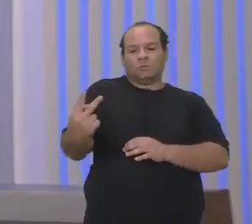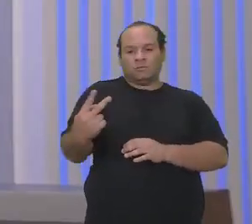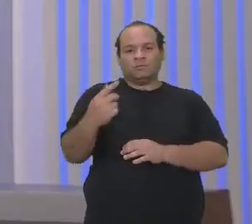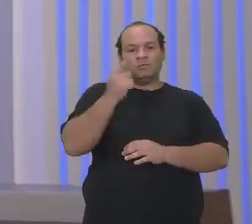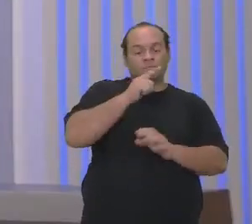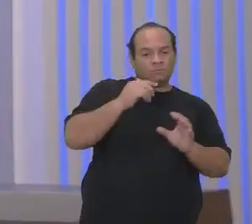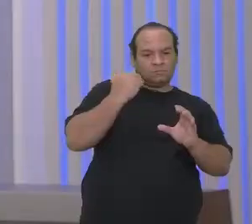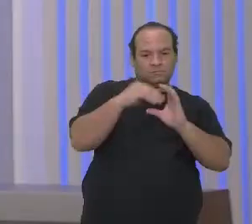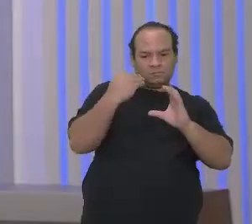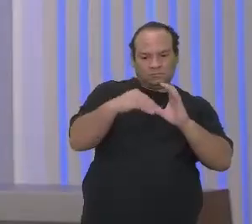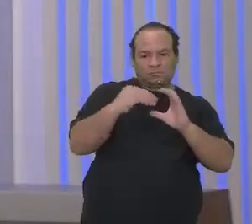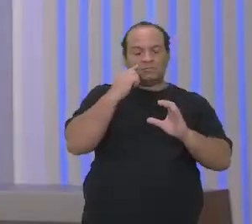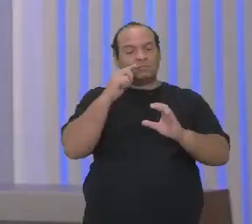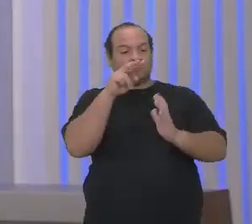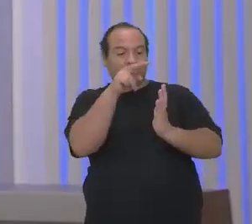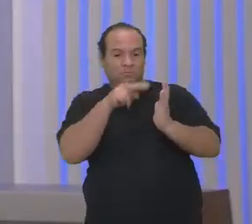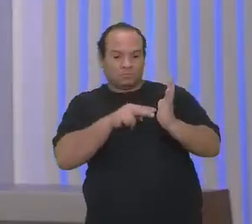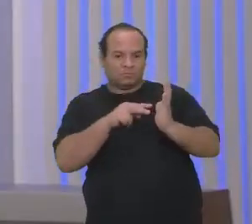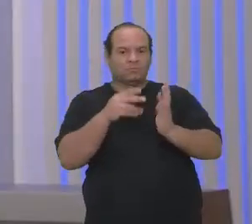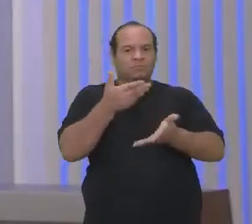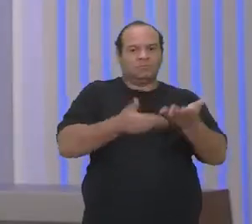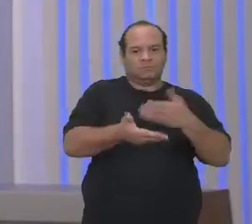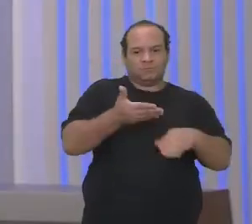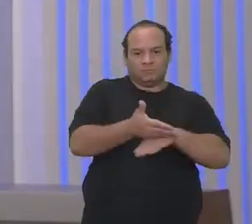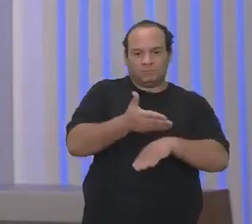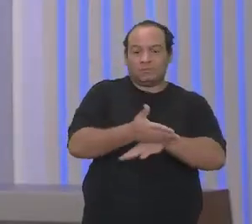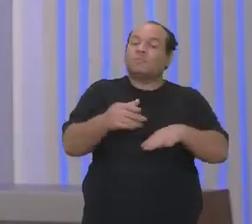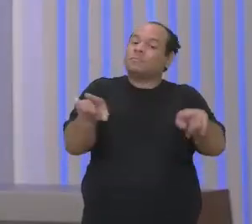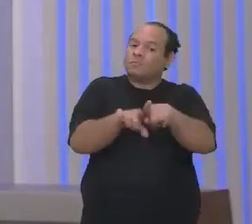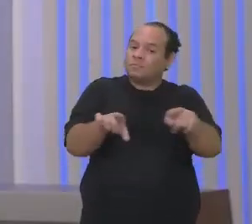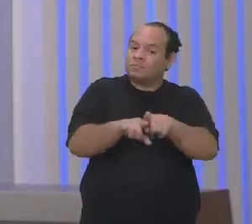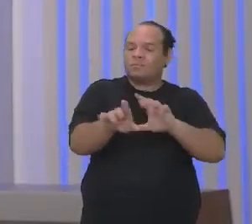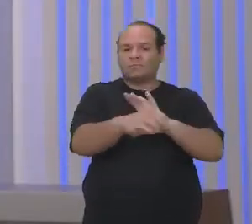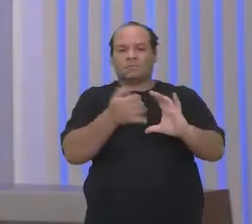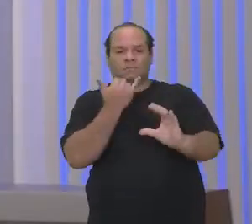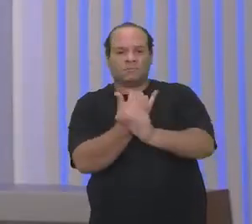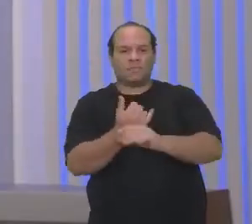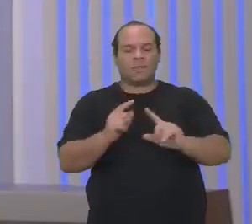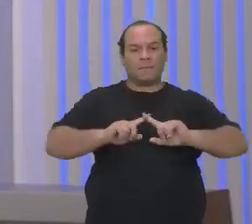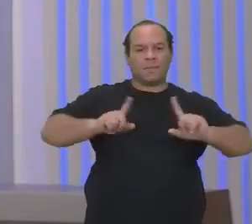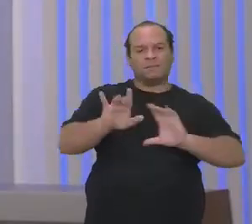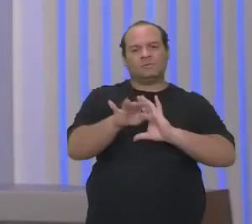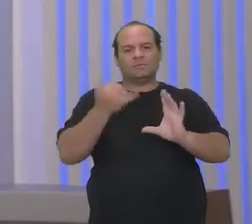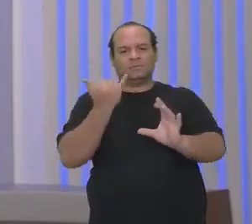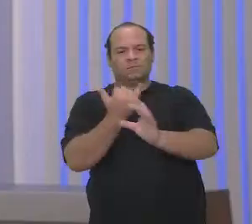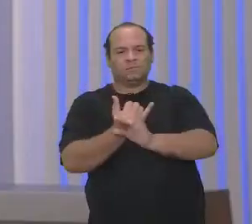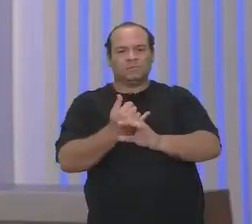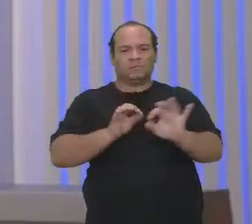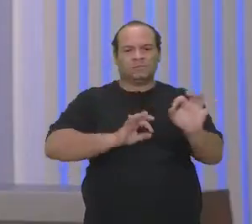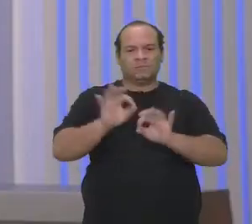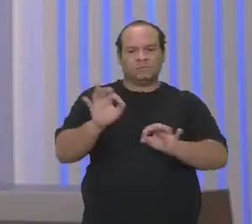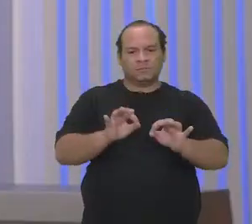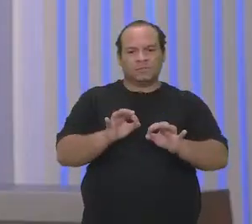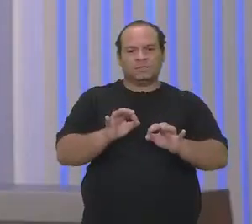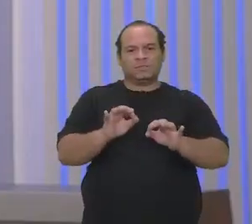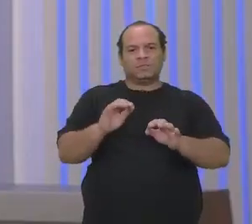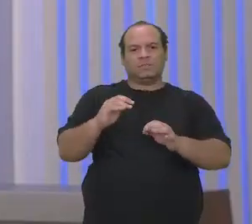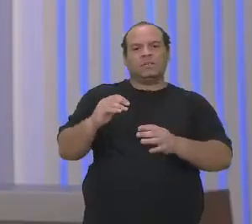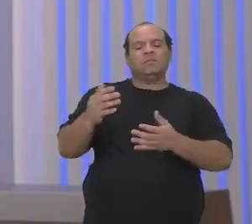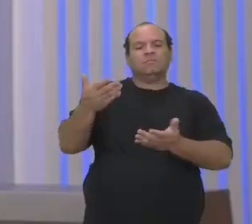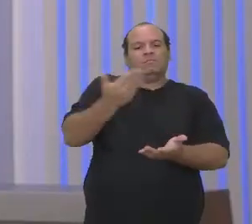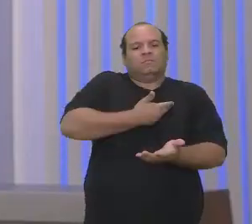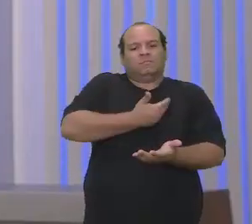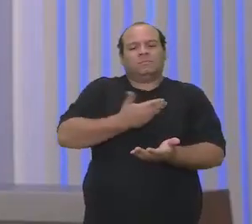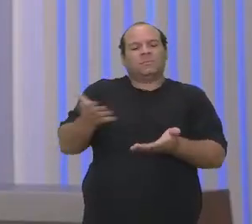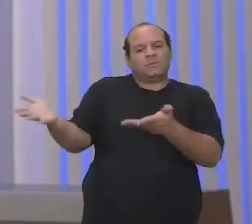consigo ler as interações de vocês. Mas também estaremos pelo YouTube. Só que aí no YouTube, quem vai estar vai ser a minha